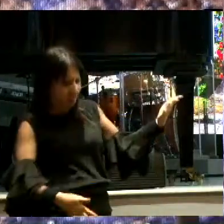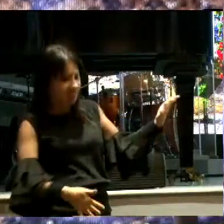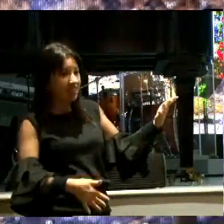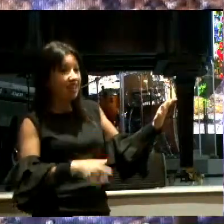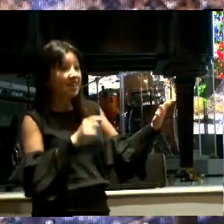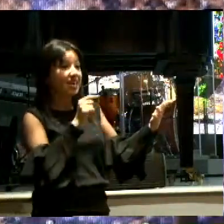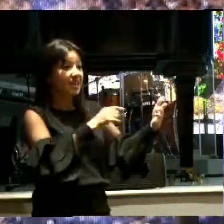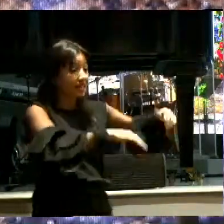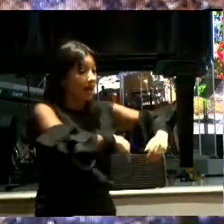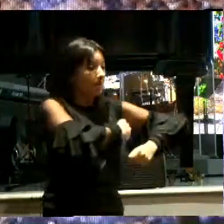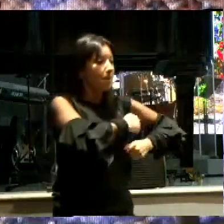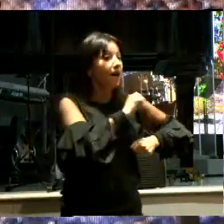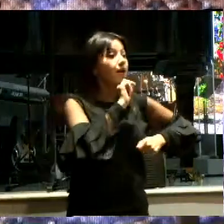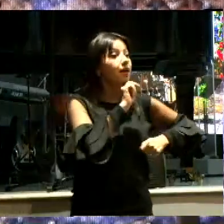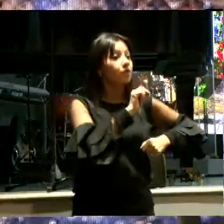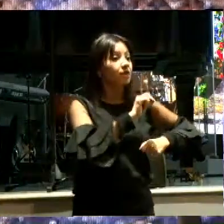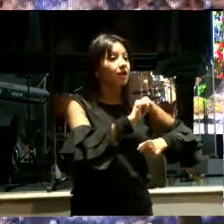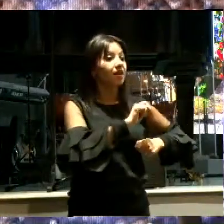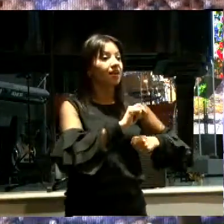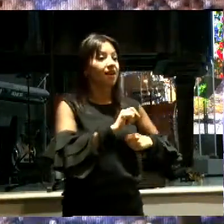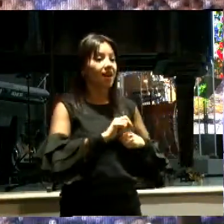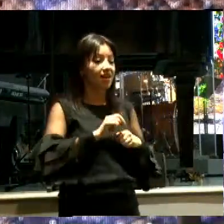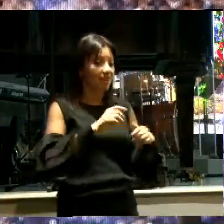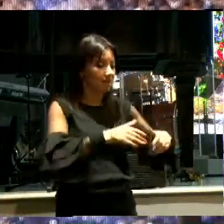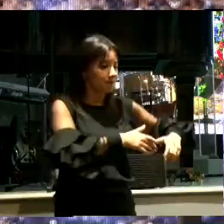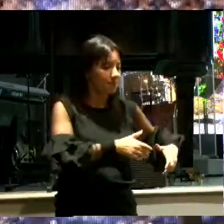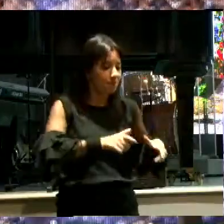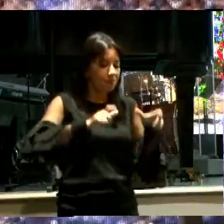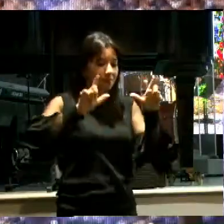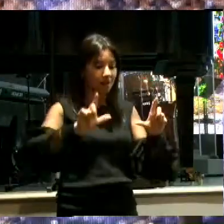mais visualizado do mundo, perdendo para Joyce Meyer.